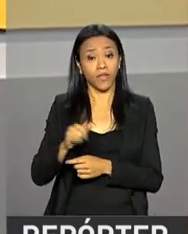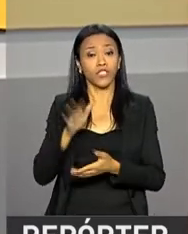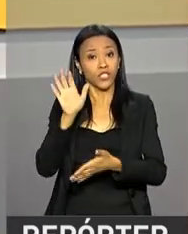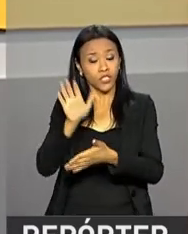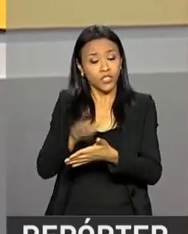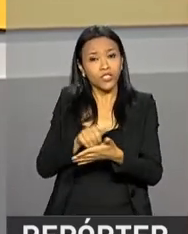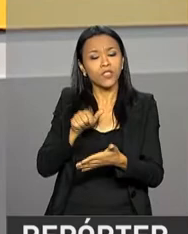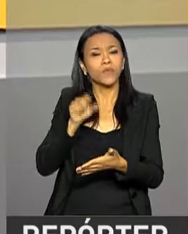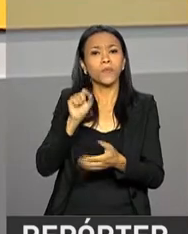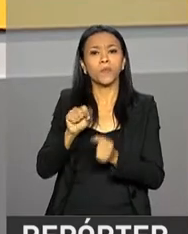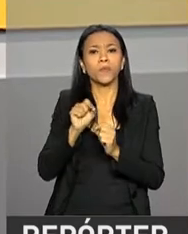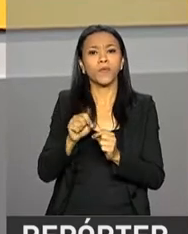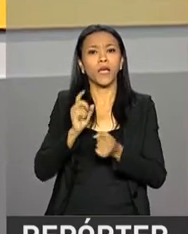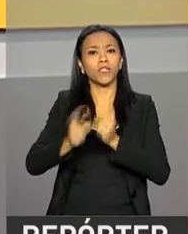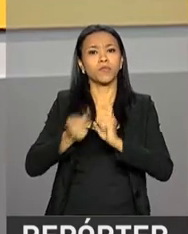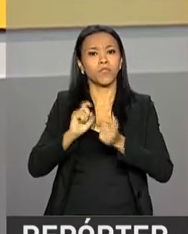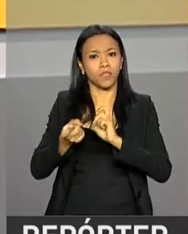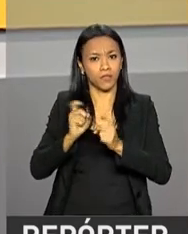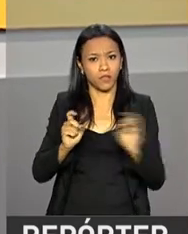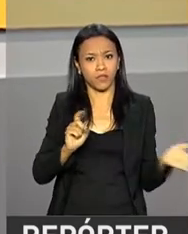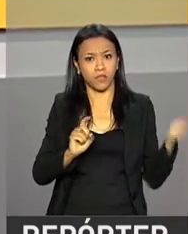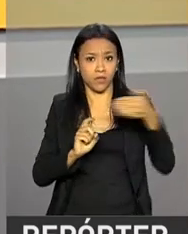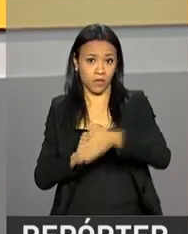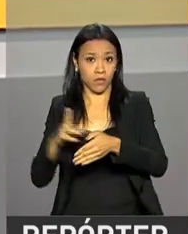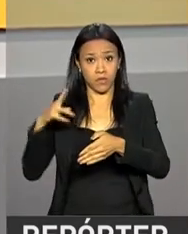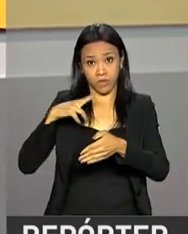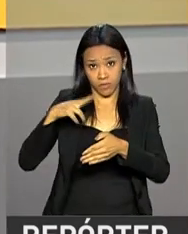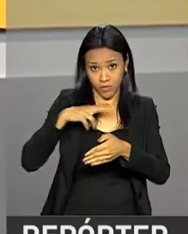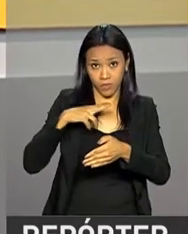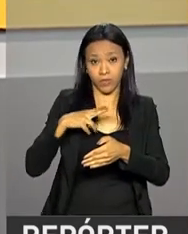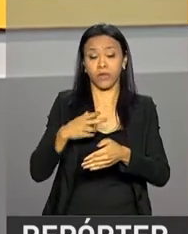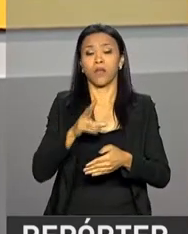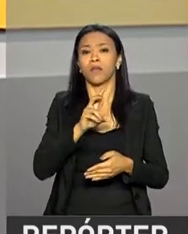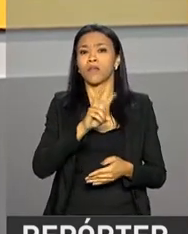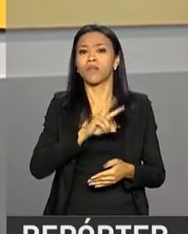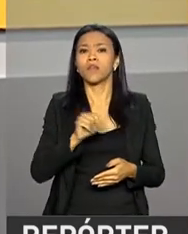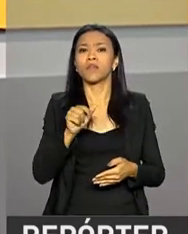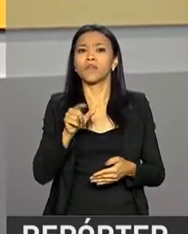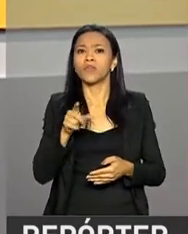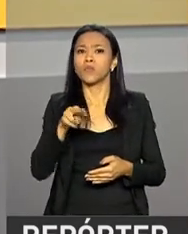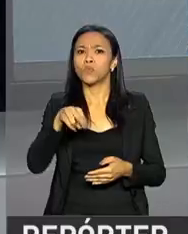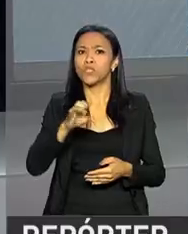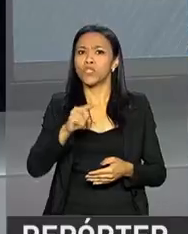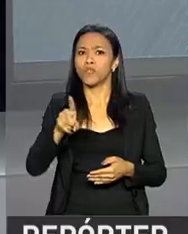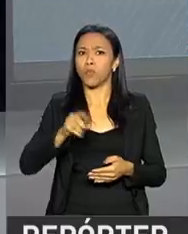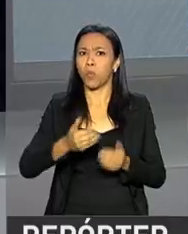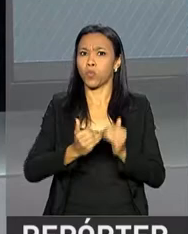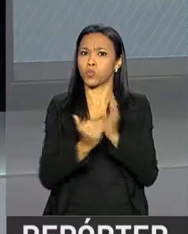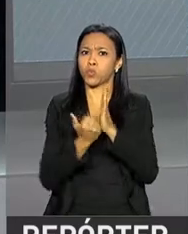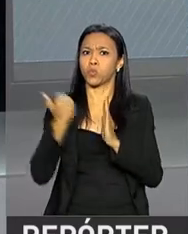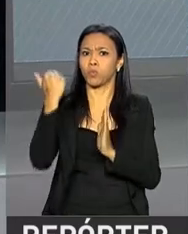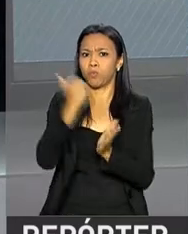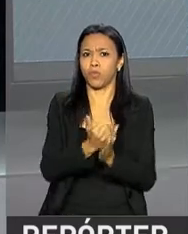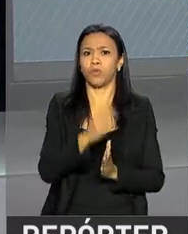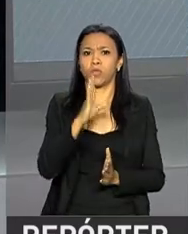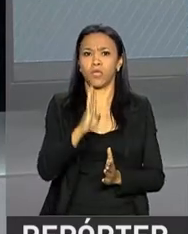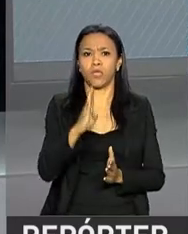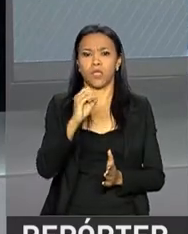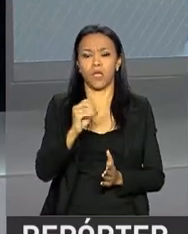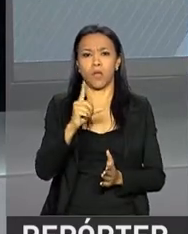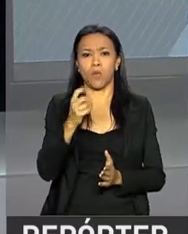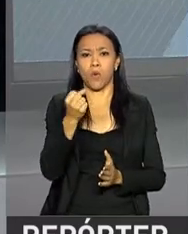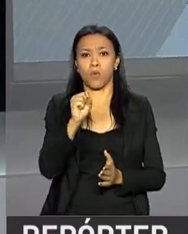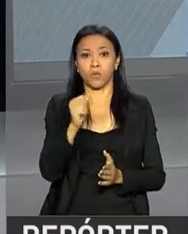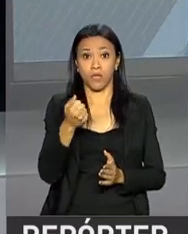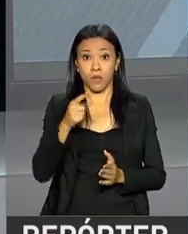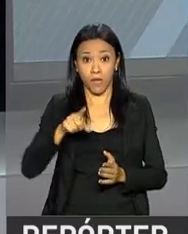A valorização impulsionou a Bolsa de Valores, que fechou no maior nível em mais de 6 anos. Para dar mais eficiência e transparência